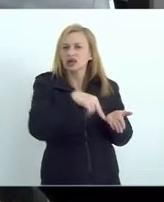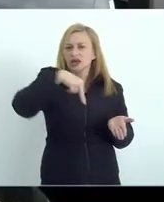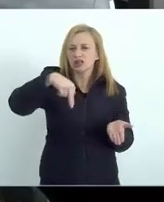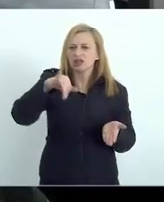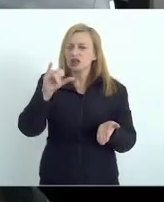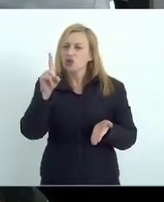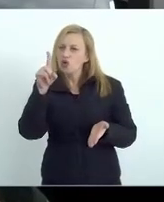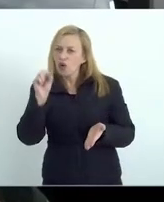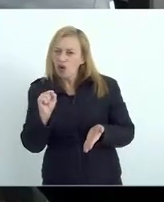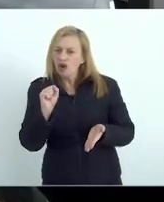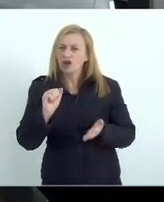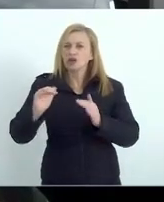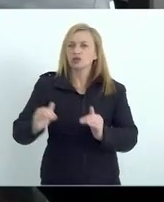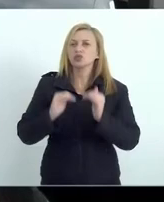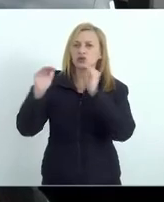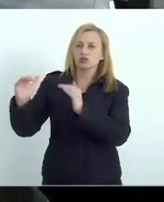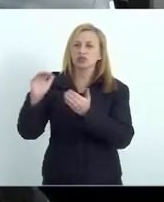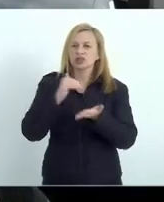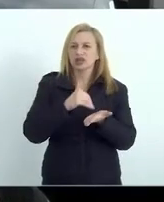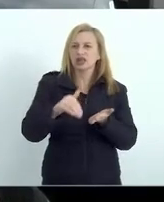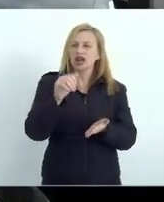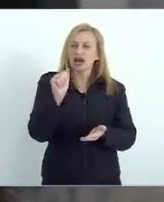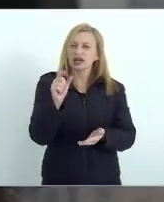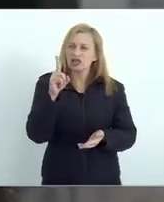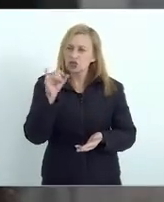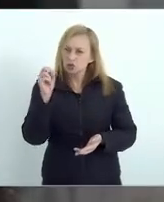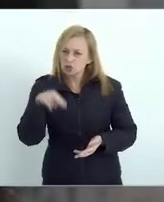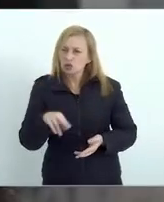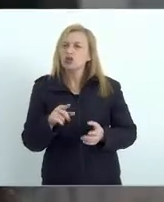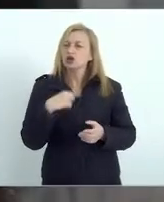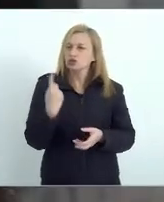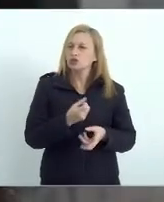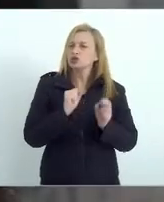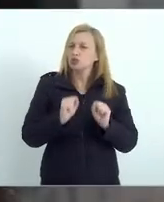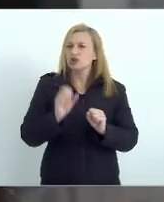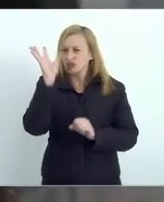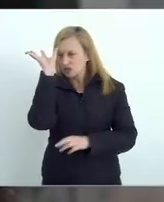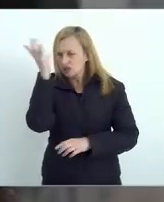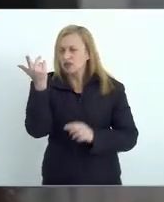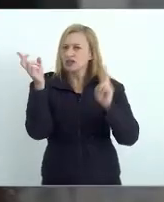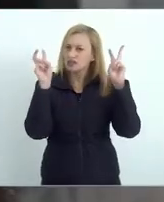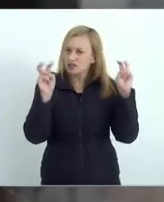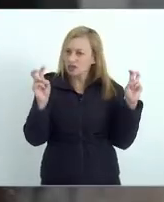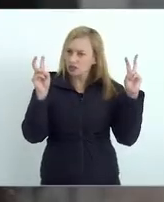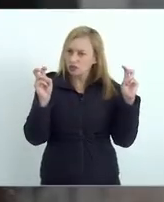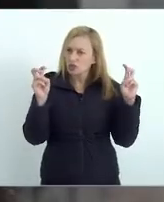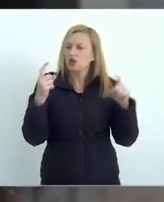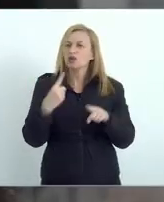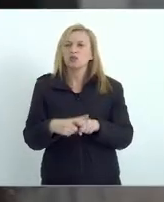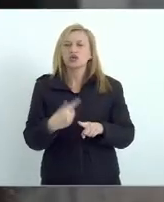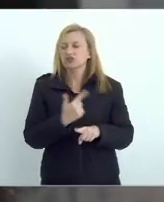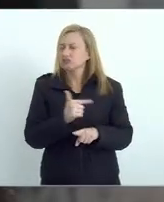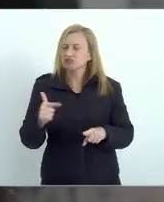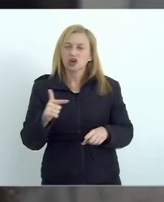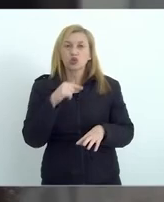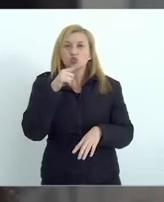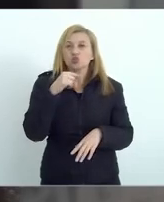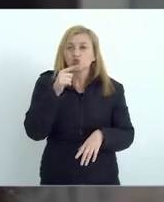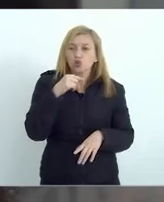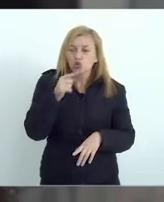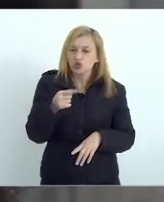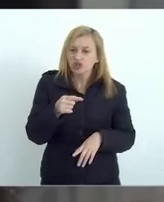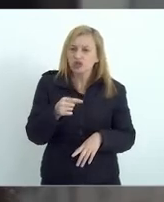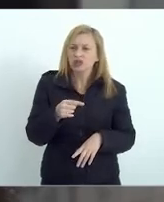uniforme na figura do subsecretário Adilson a gente possa solucionar essas questões porque eu não tenho a menor dúvida